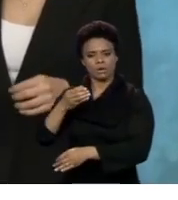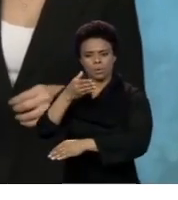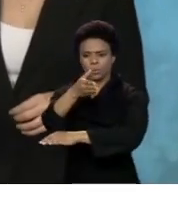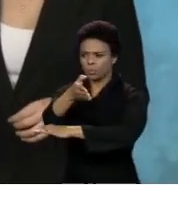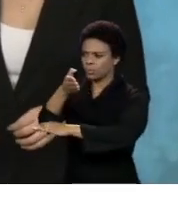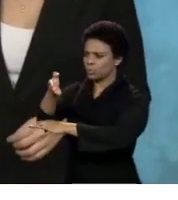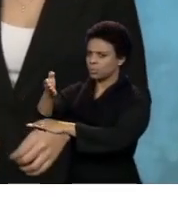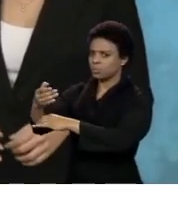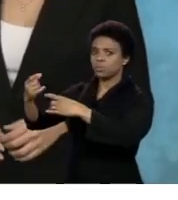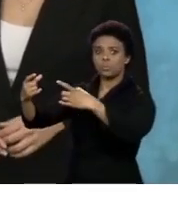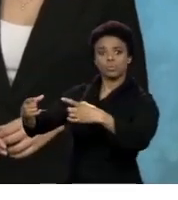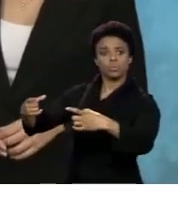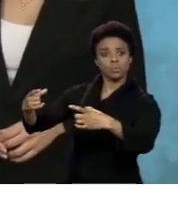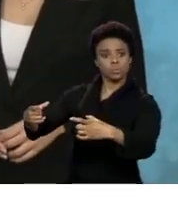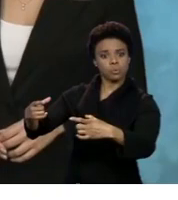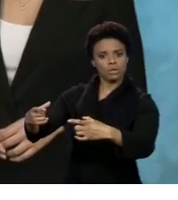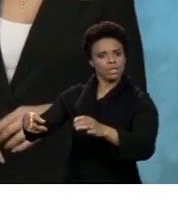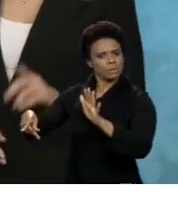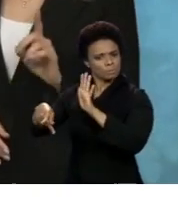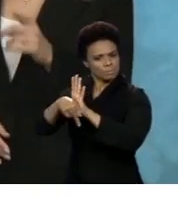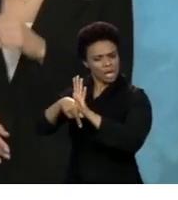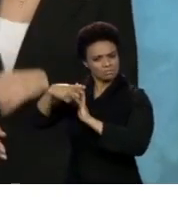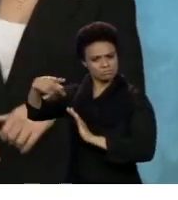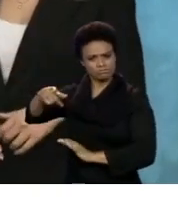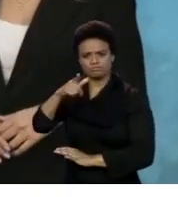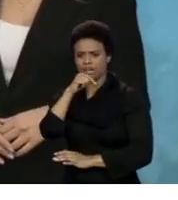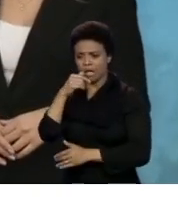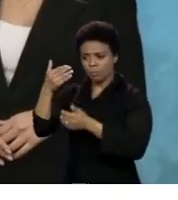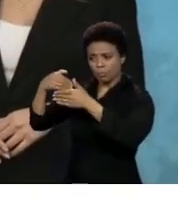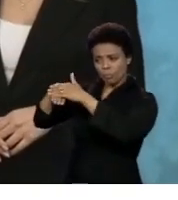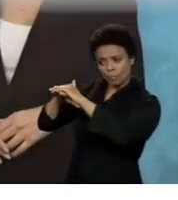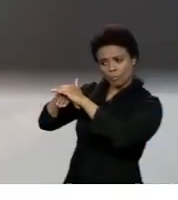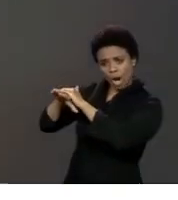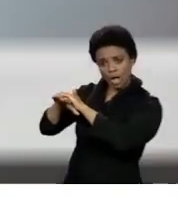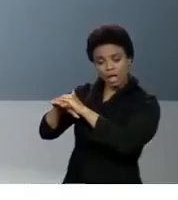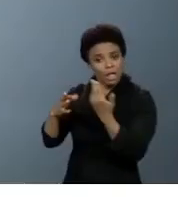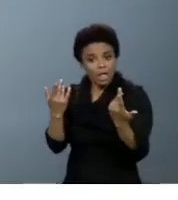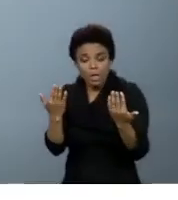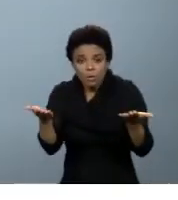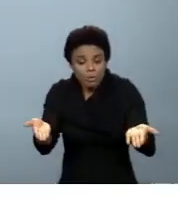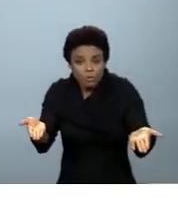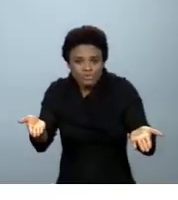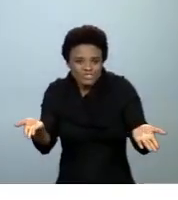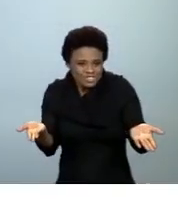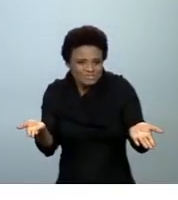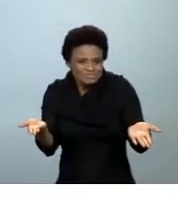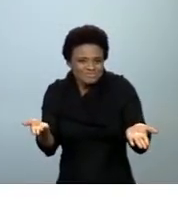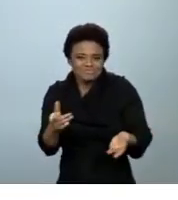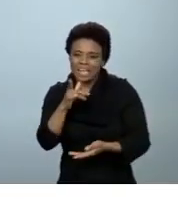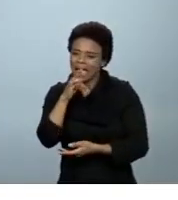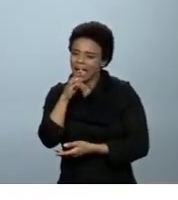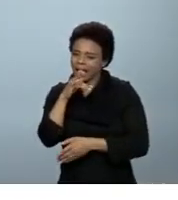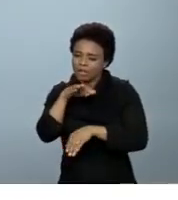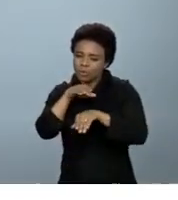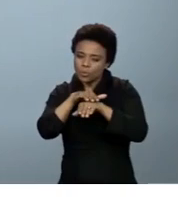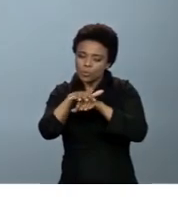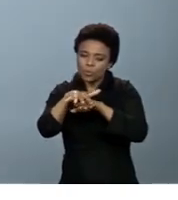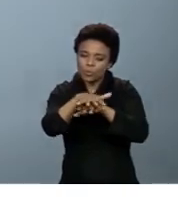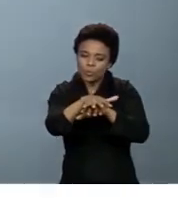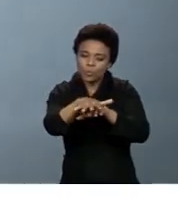públicas quanto reservatórios particulares, exatamente como é feito hoje em dia. O fornecimento de água pode ser